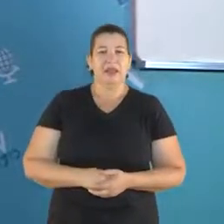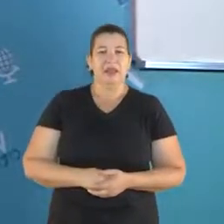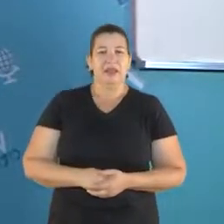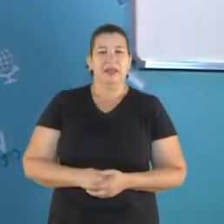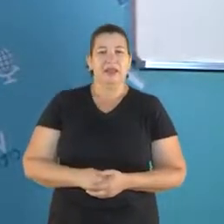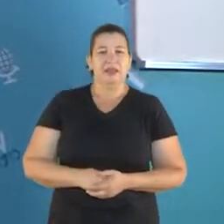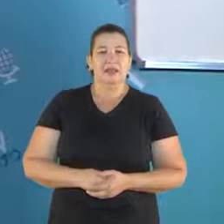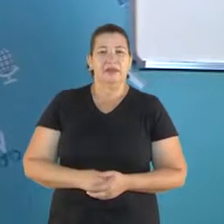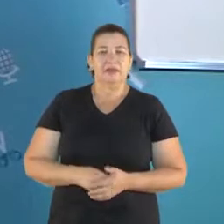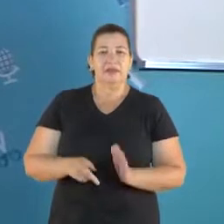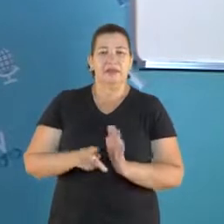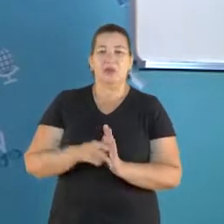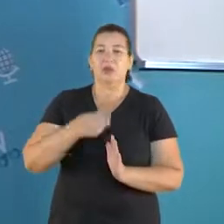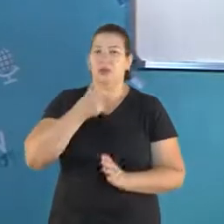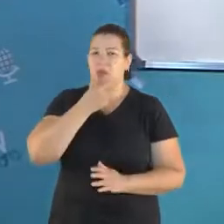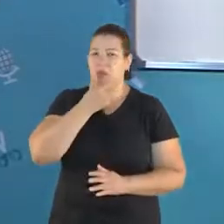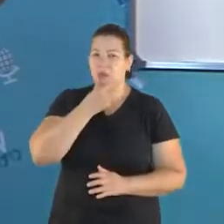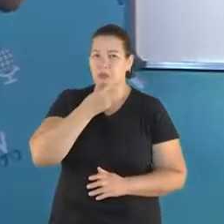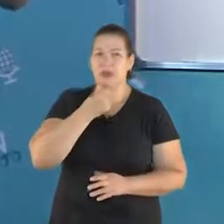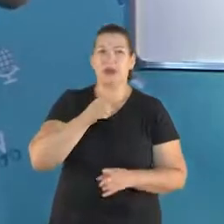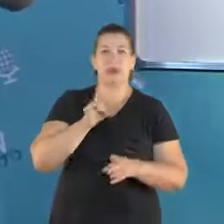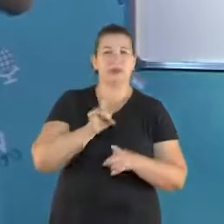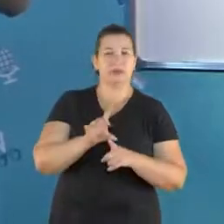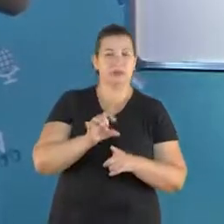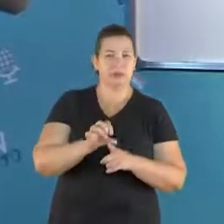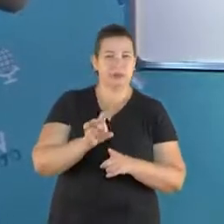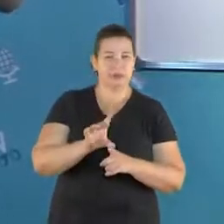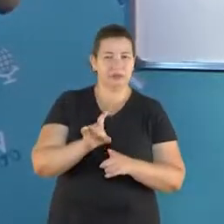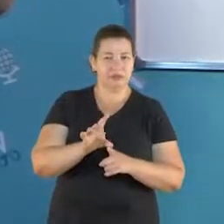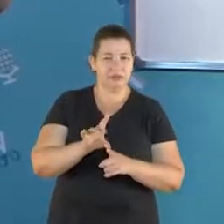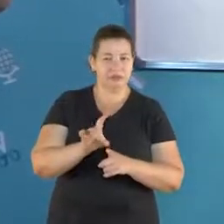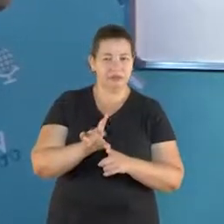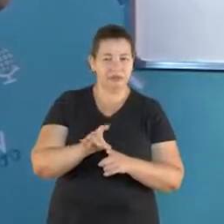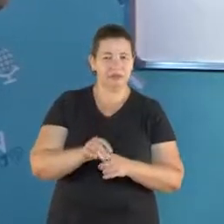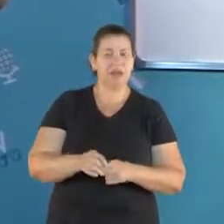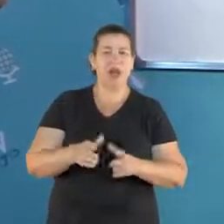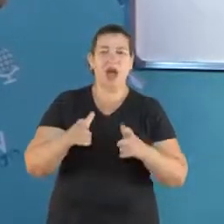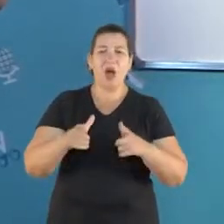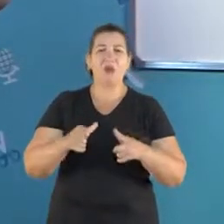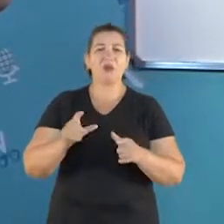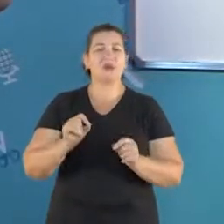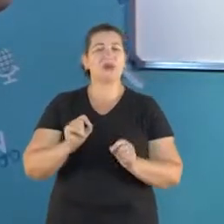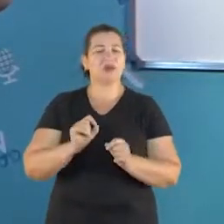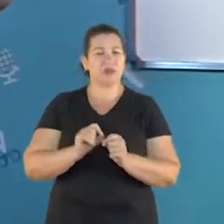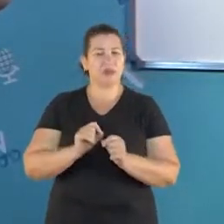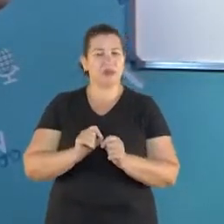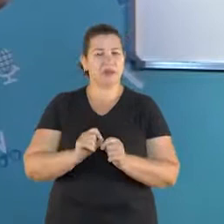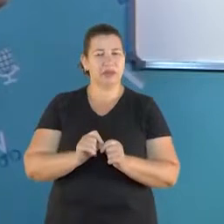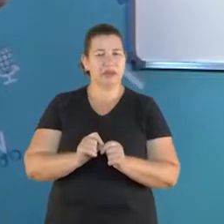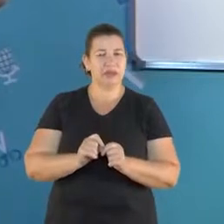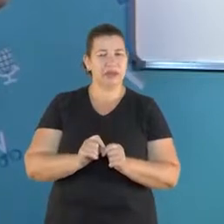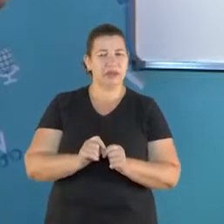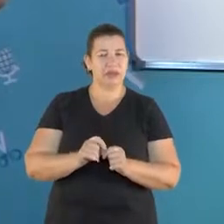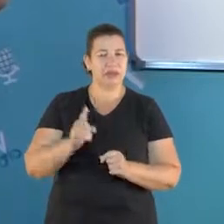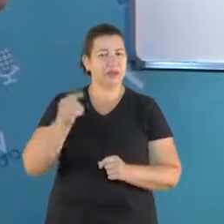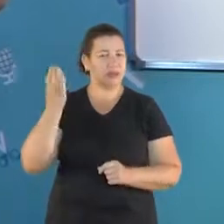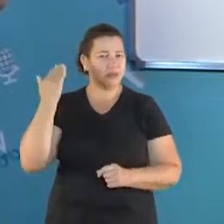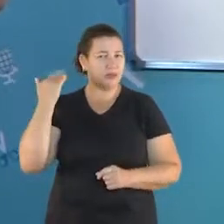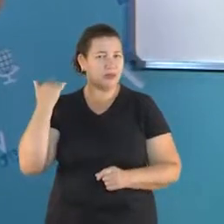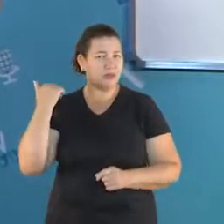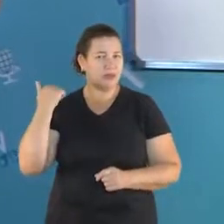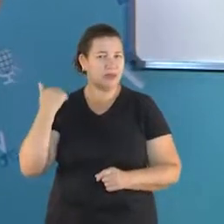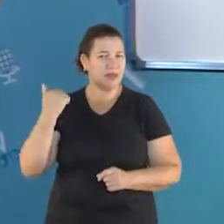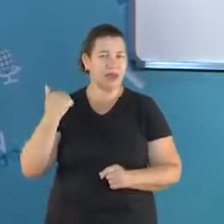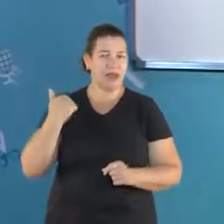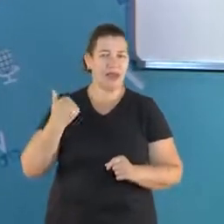Gameta masculino, espermatozoide. Onde que o espermatozoide é produzido, de acordo com o que a gente viu lá